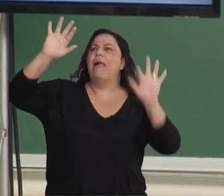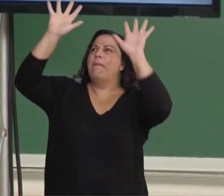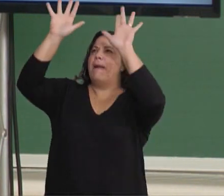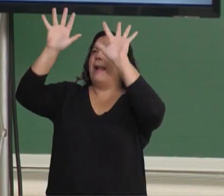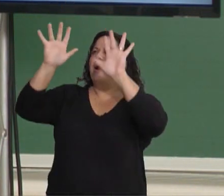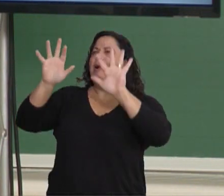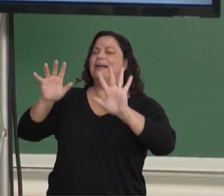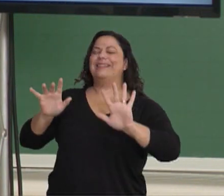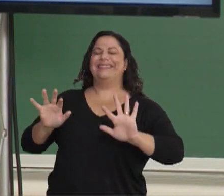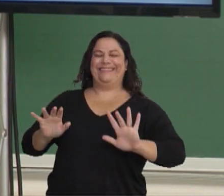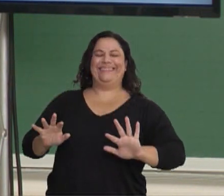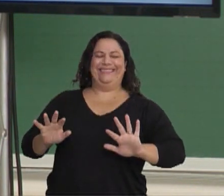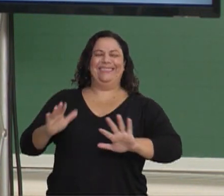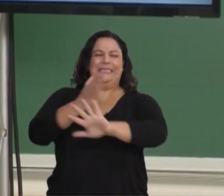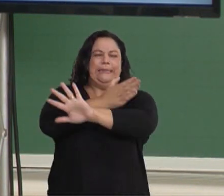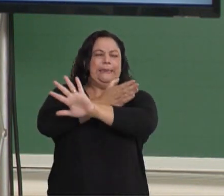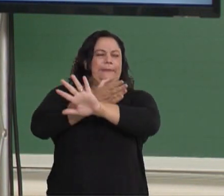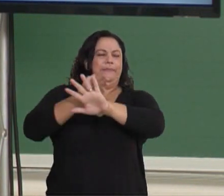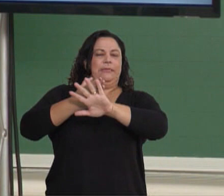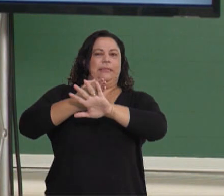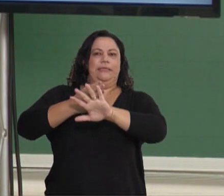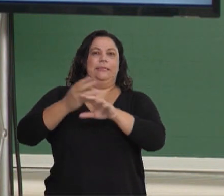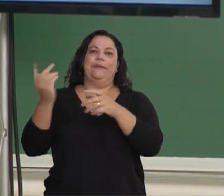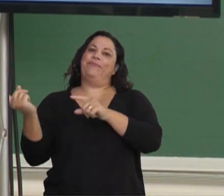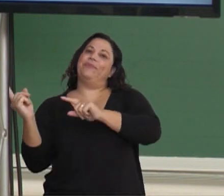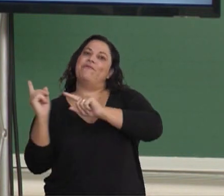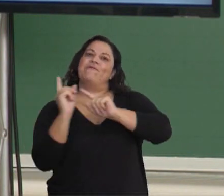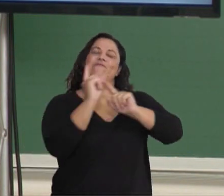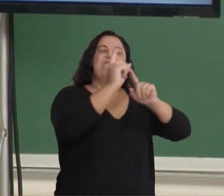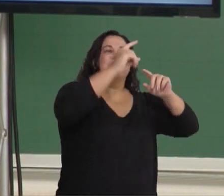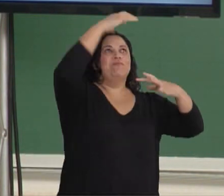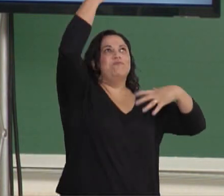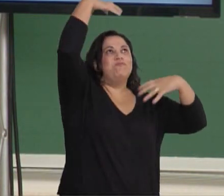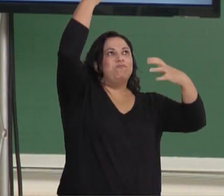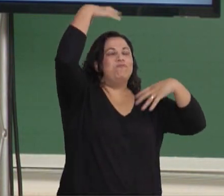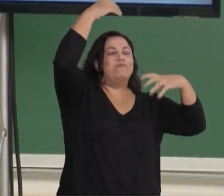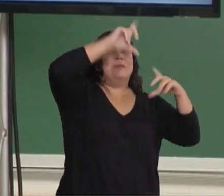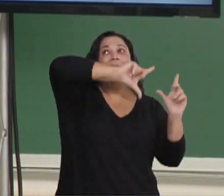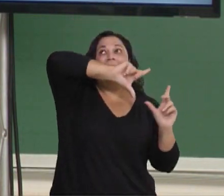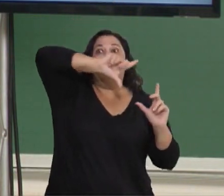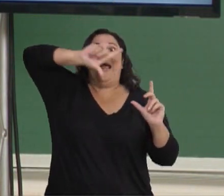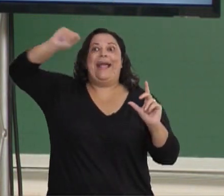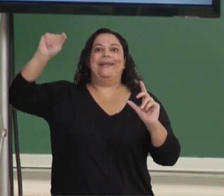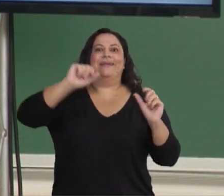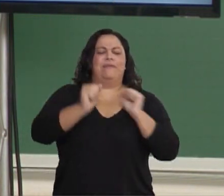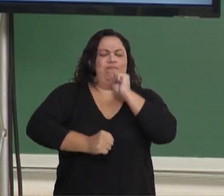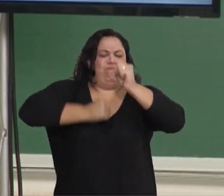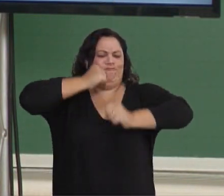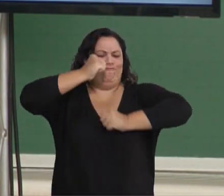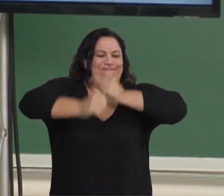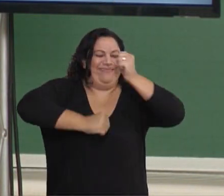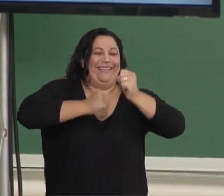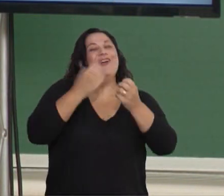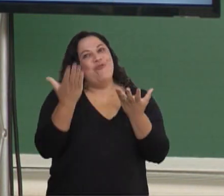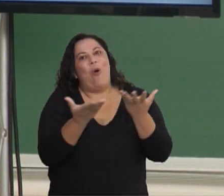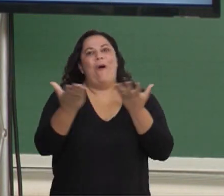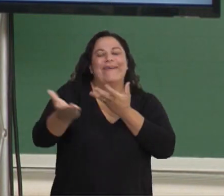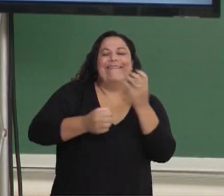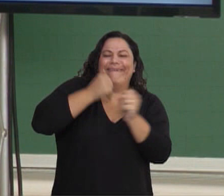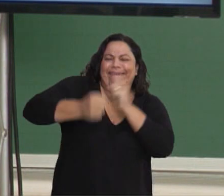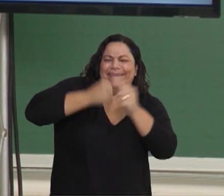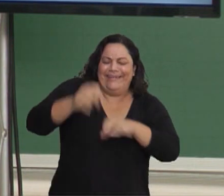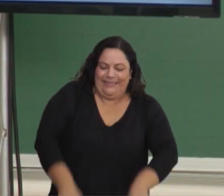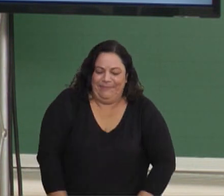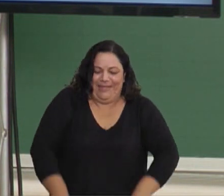está extremamente baixa e de repente você sai do seu chuveiro quente e você corre correndo, né, para debaixo das